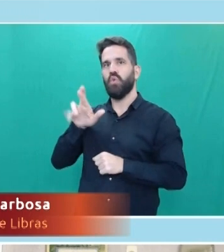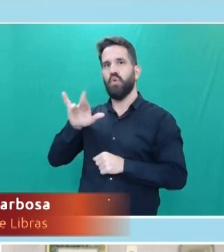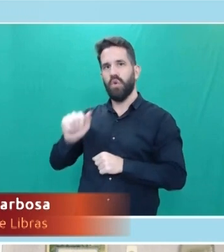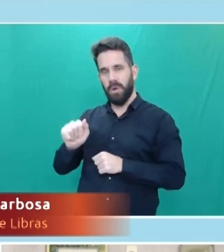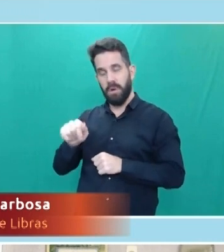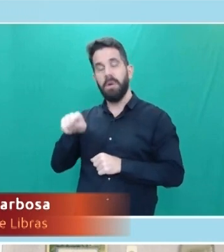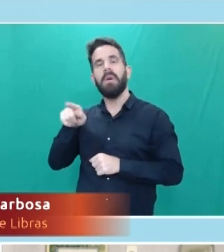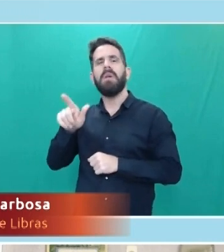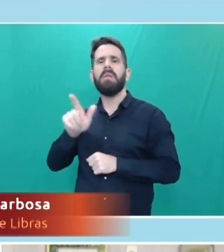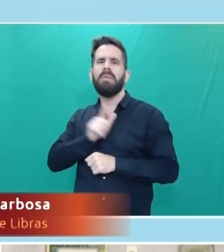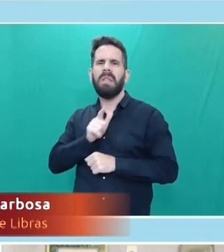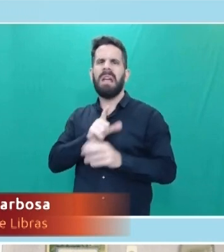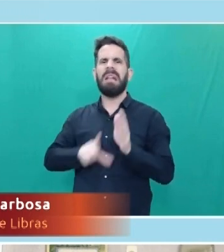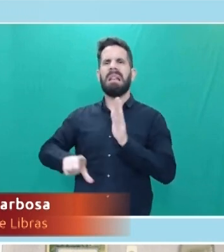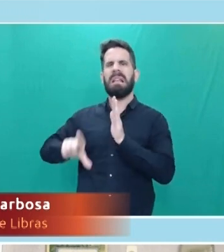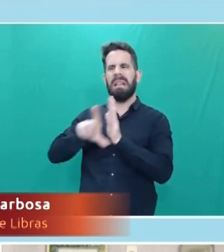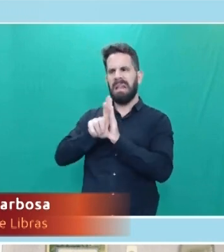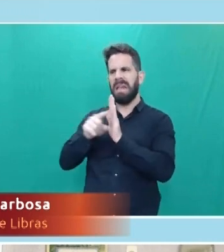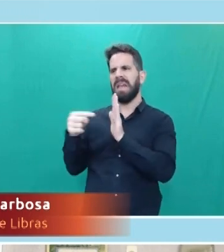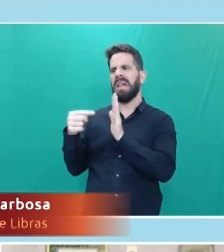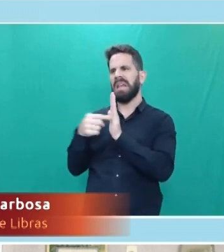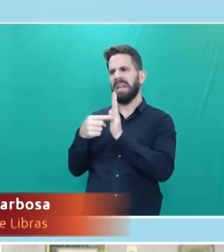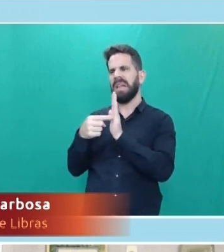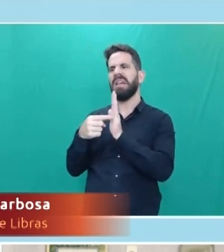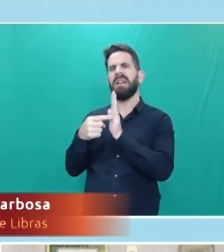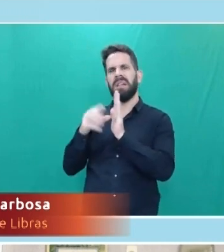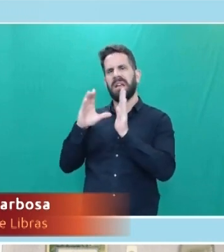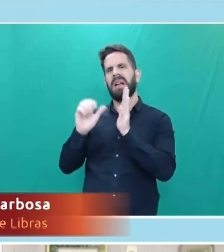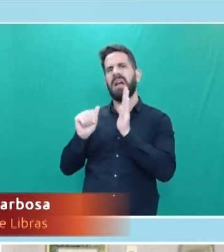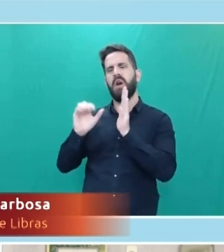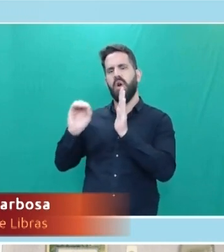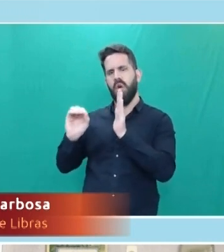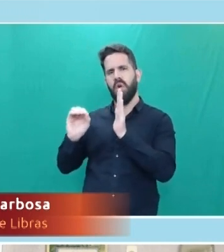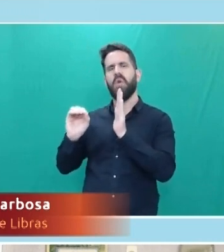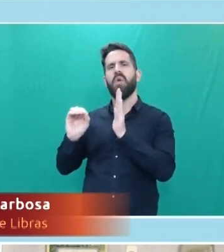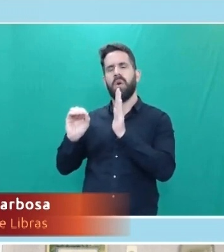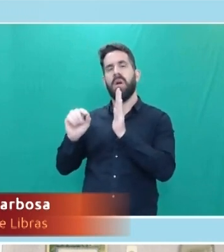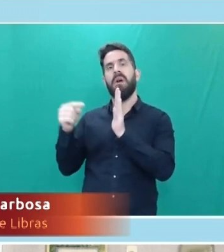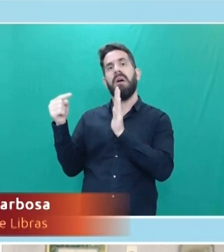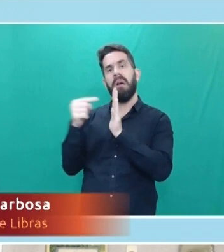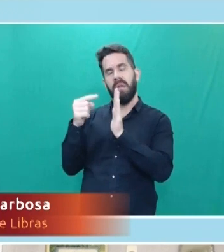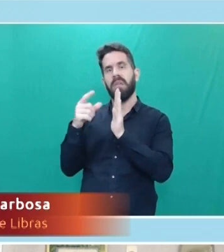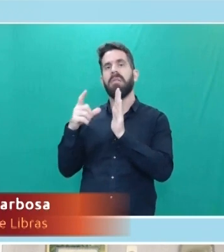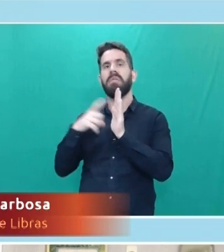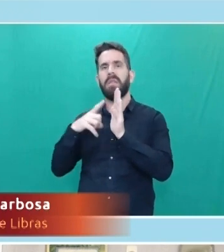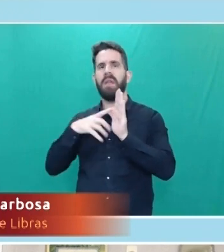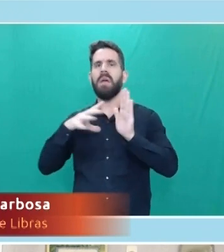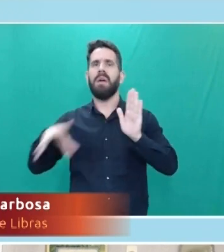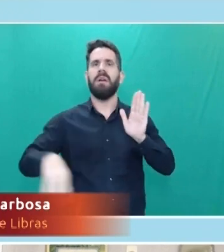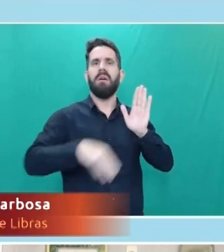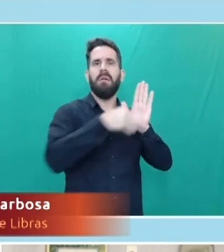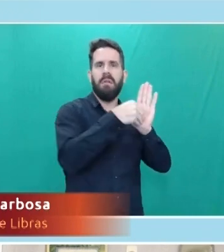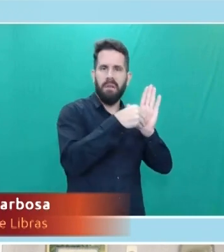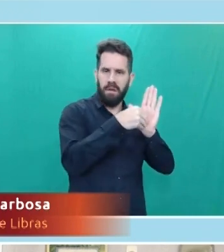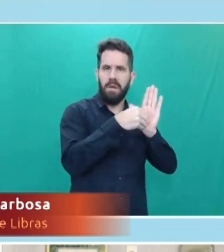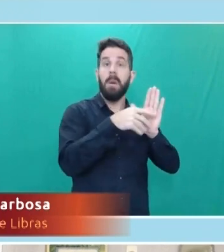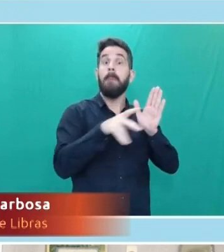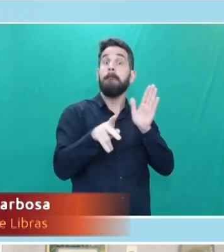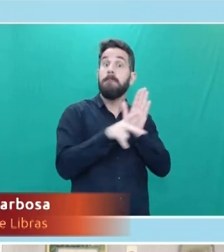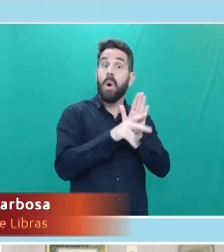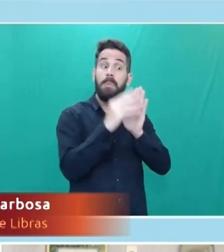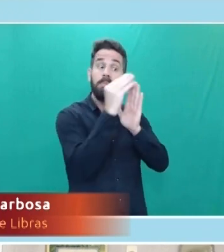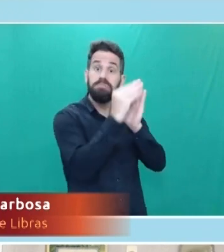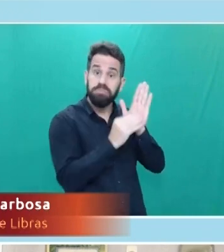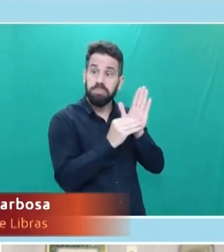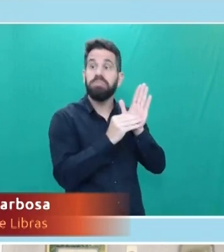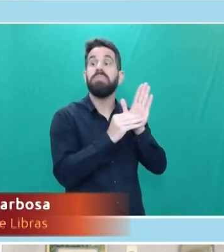dos crimes de racismo, ela foi inserida dentro do Código Penal. Era o artigo 140, parágrafo 3º do Código Penal